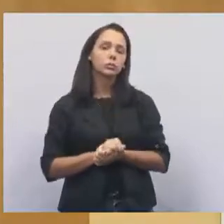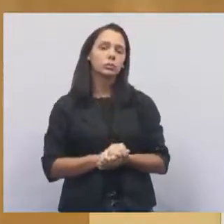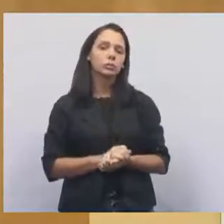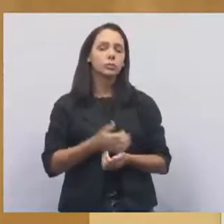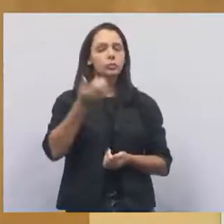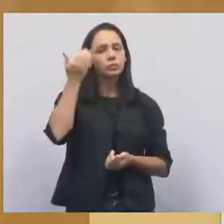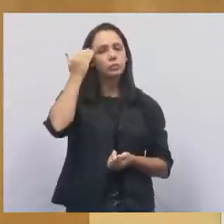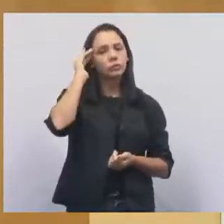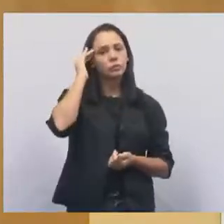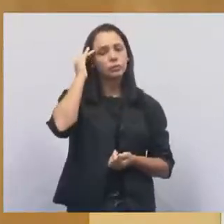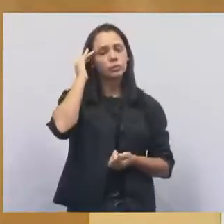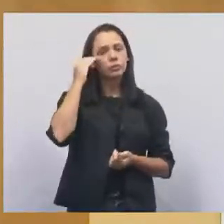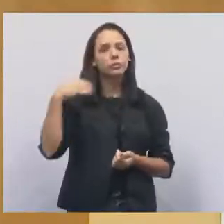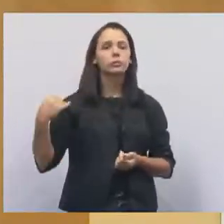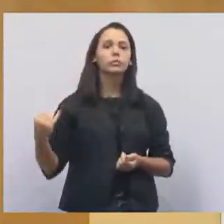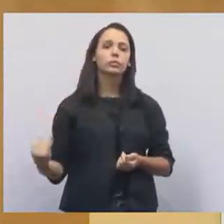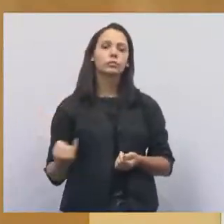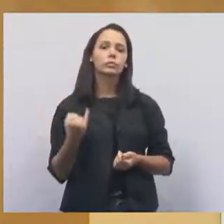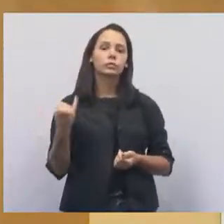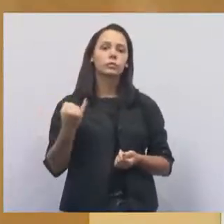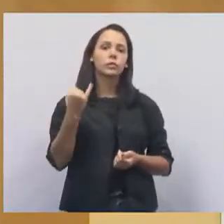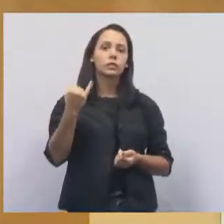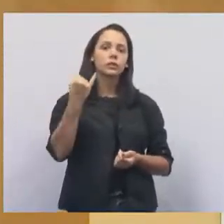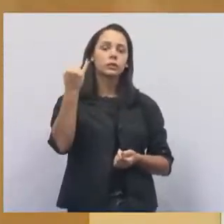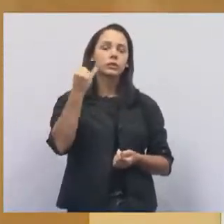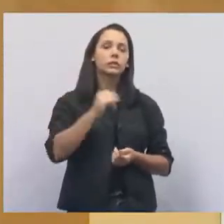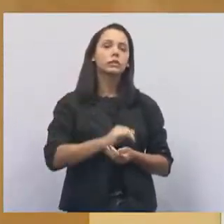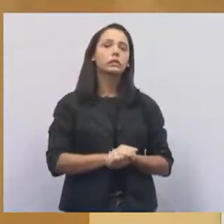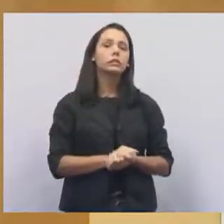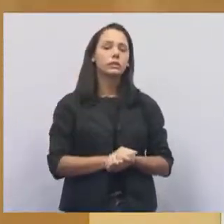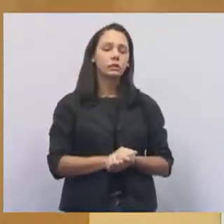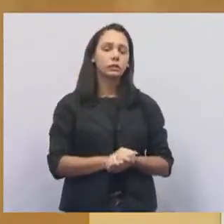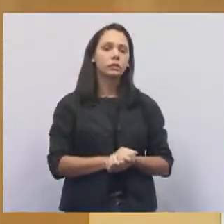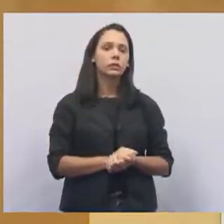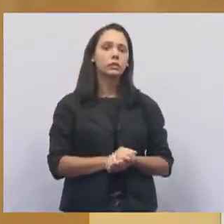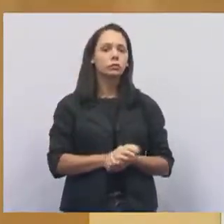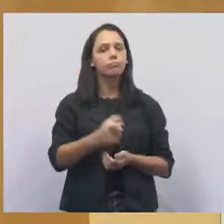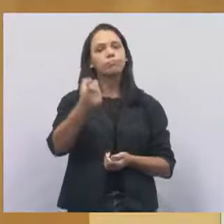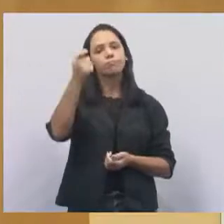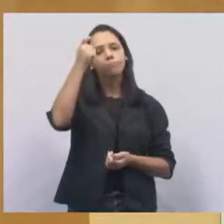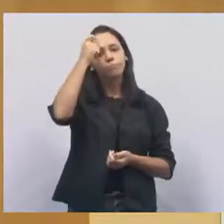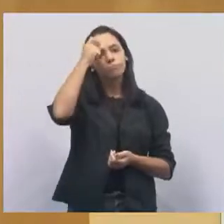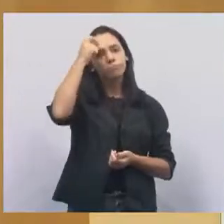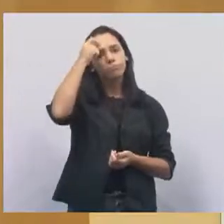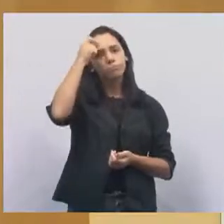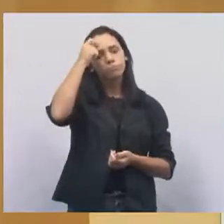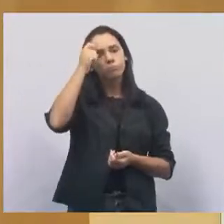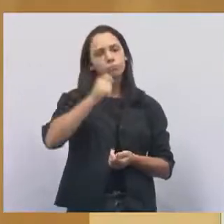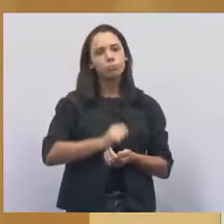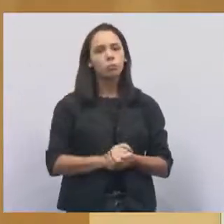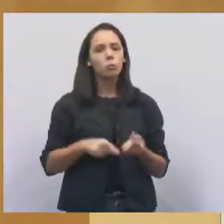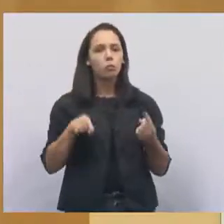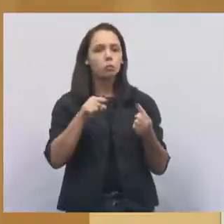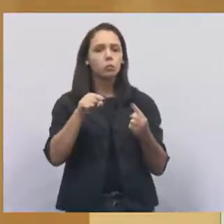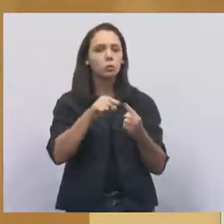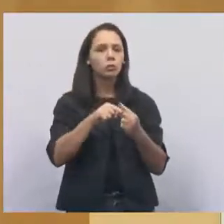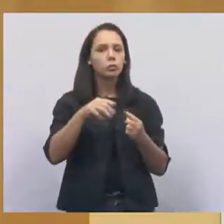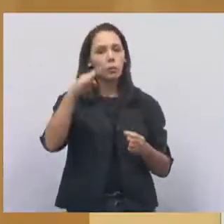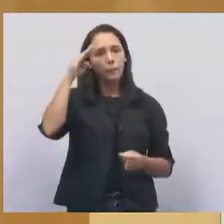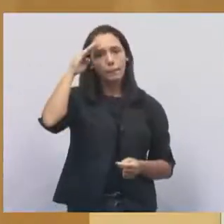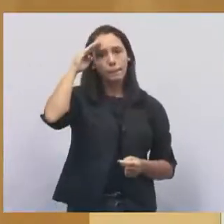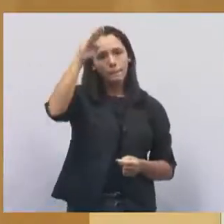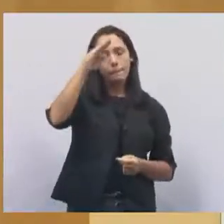a grande relevância a realização de Tais Medidas com o objetivo principal de minimizar